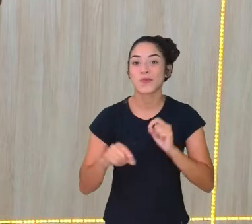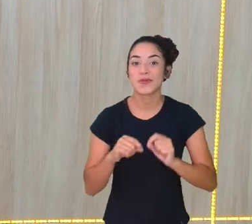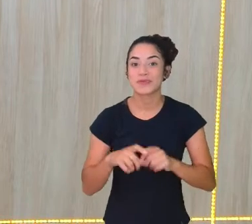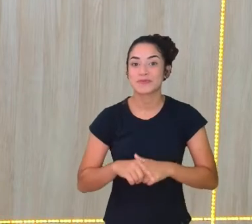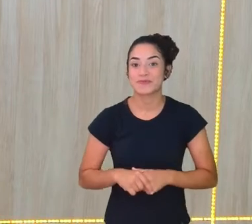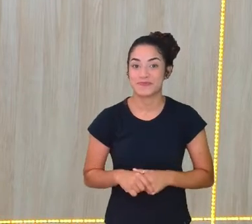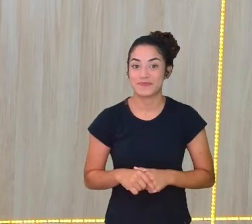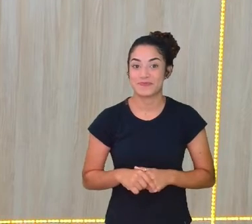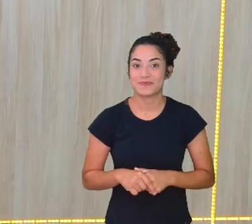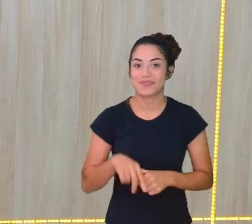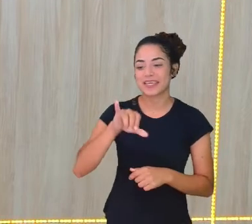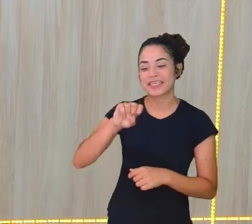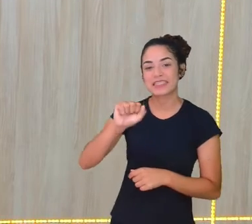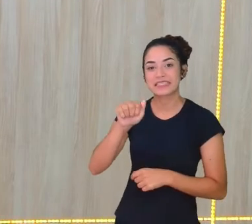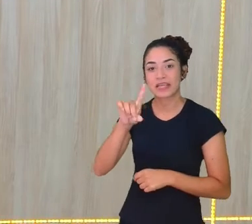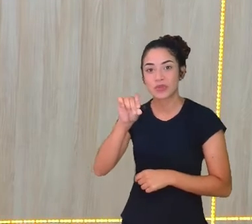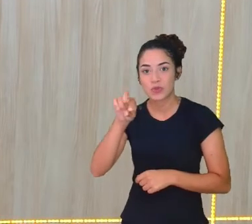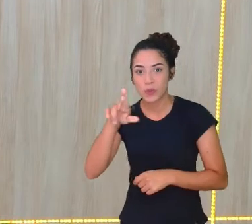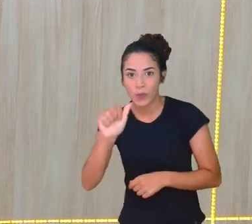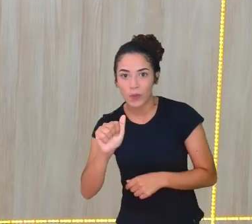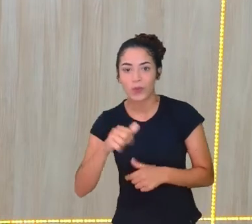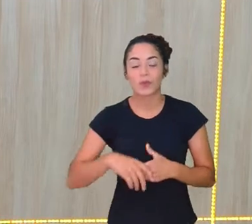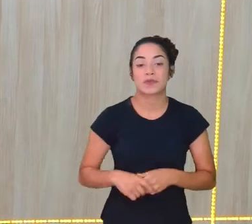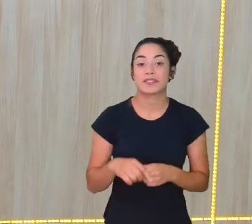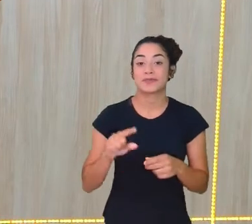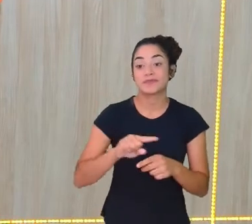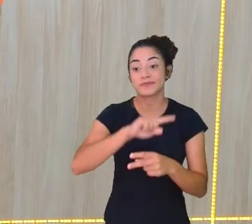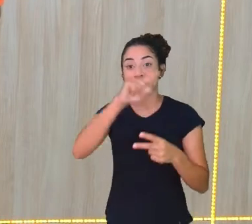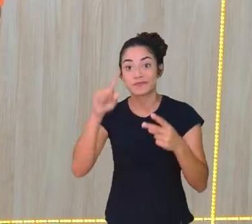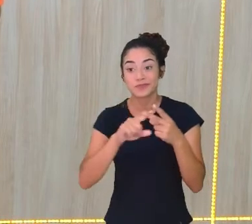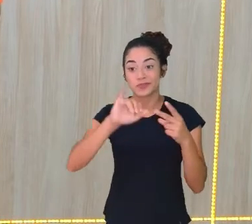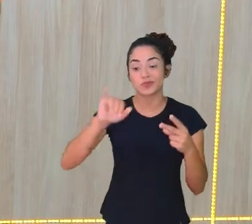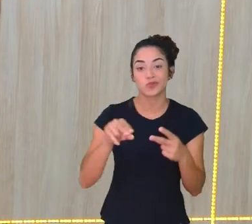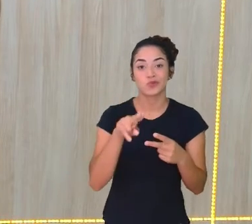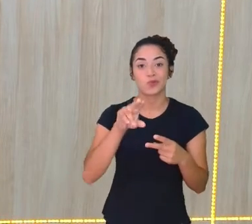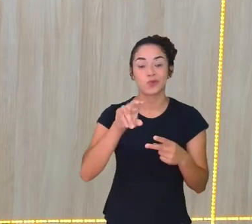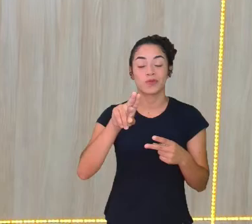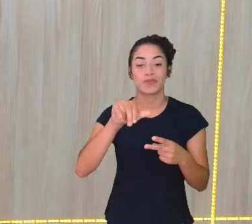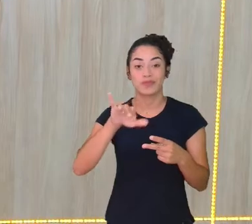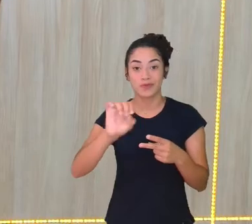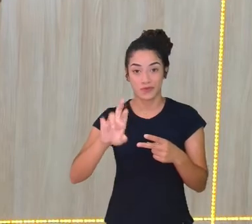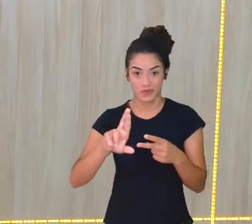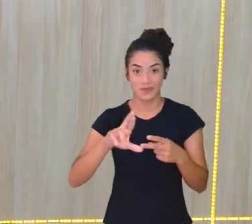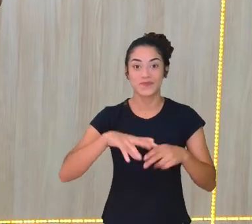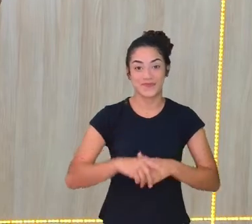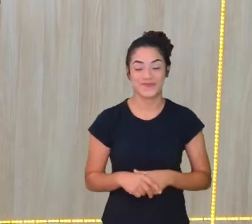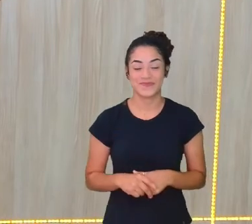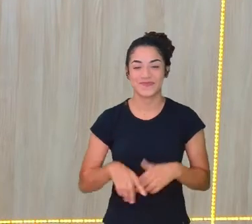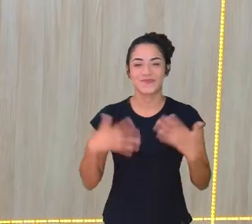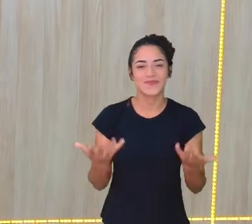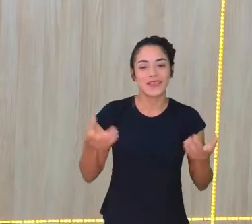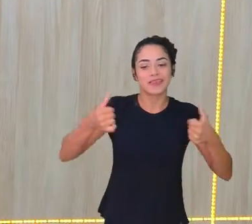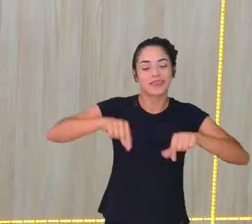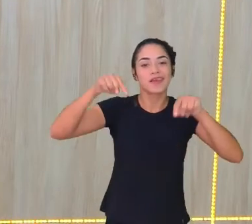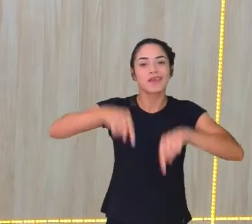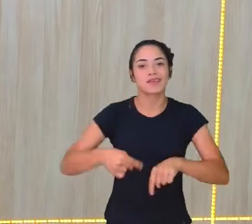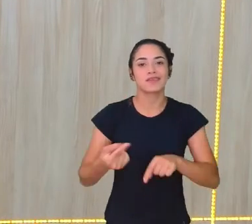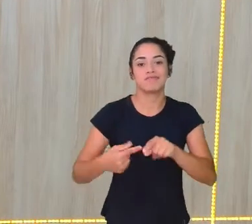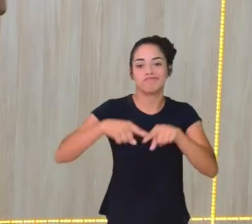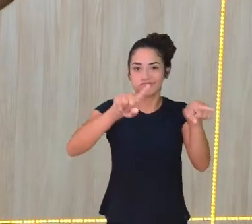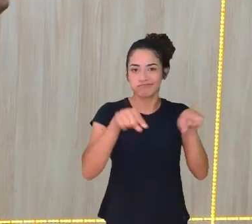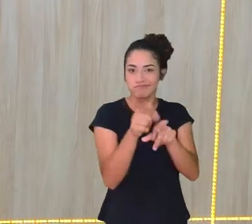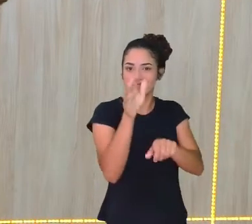a nossa Isadora Vanessa e o meu xará Juninho. Então, ó, eles estão aqui na sala